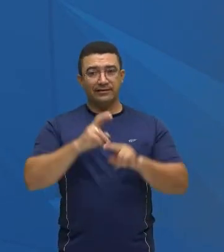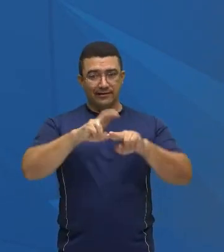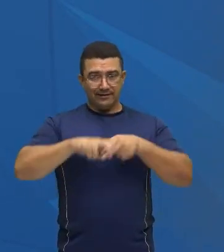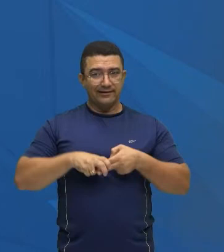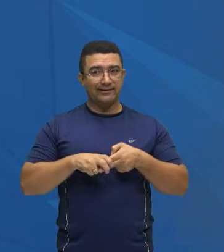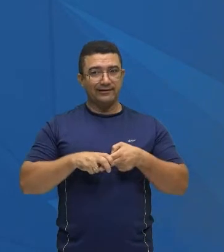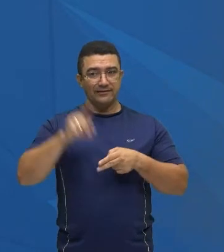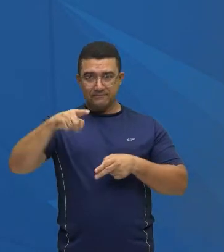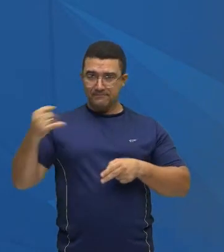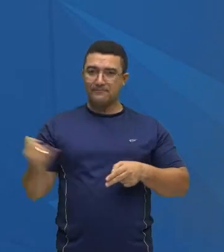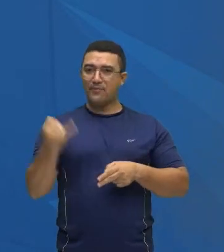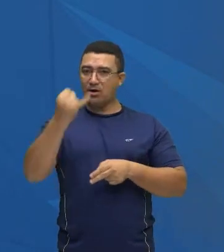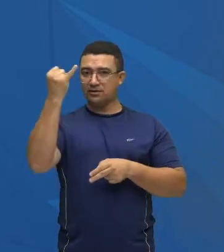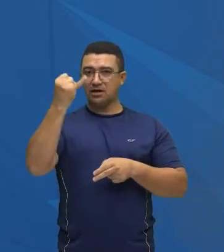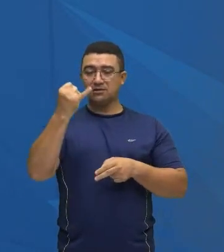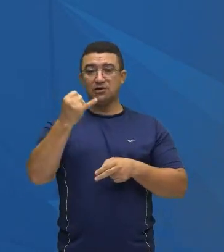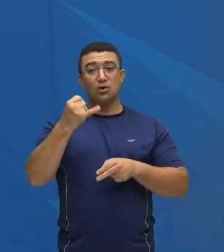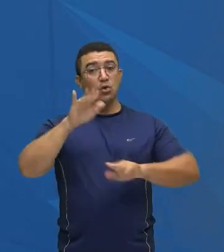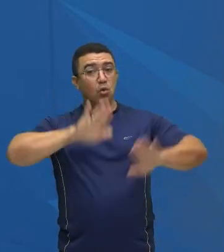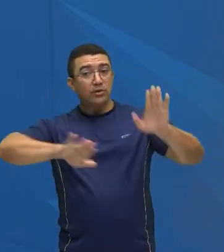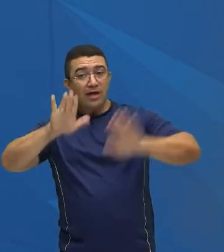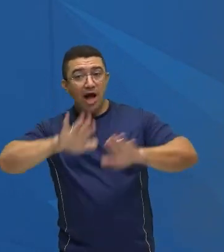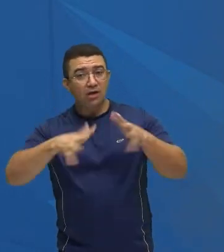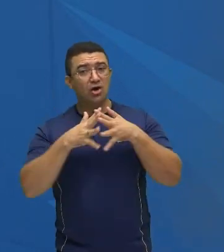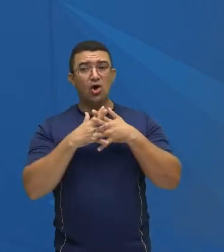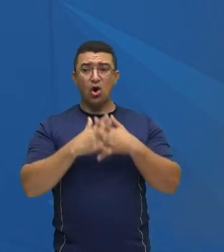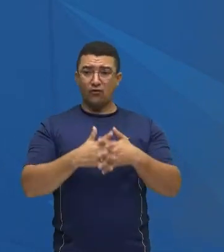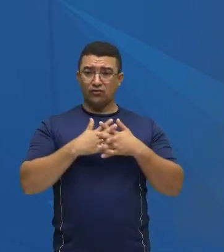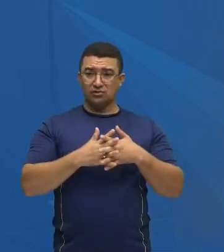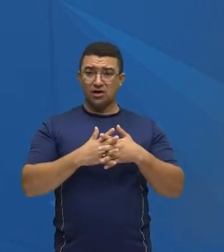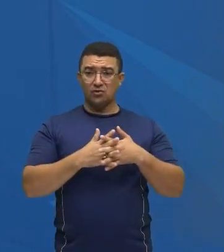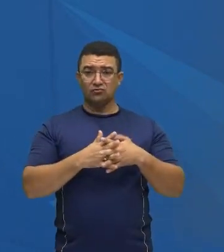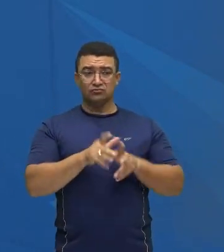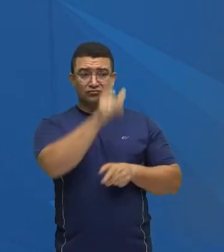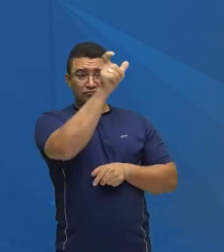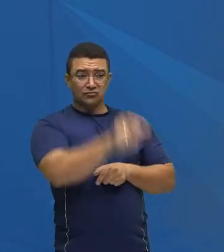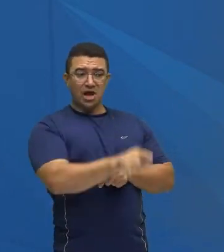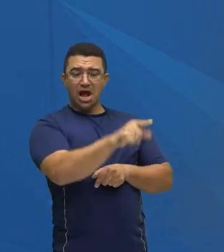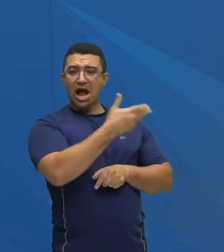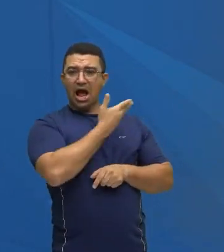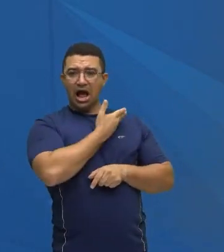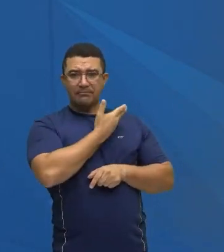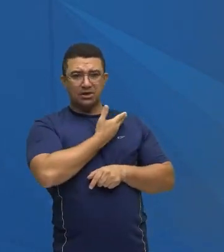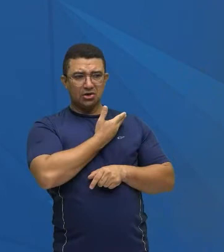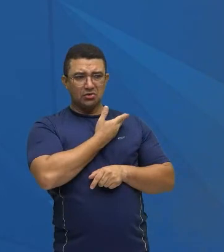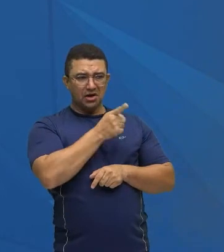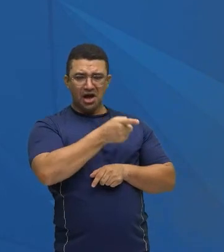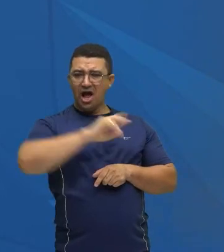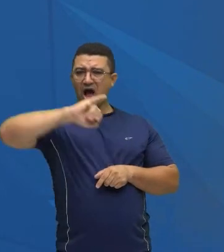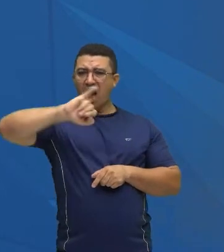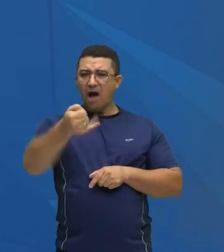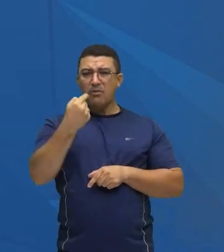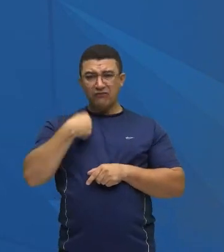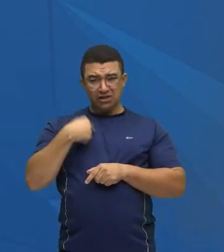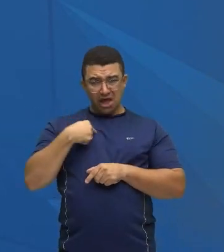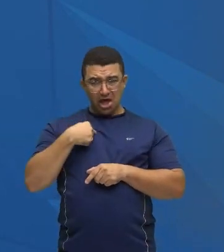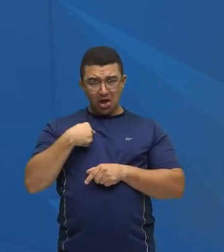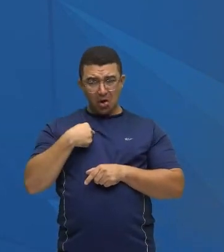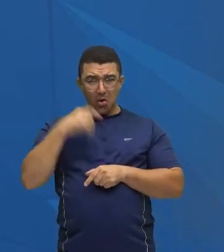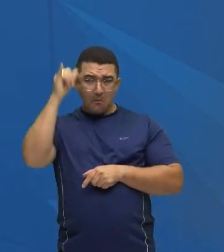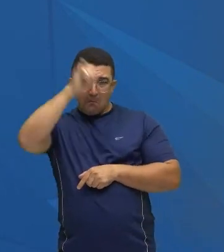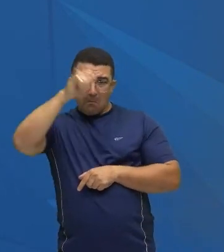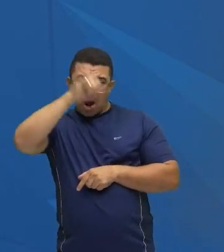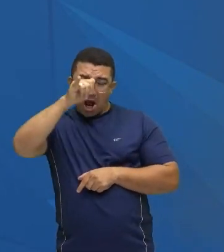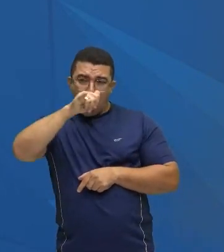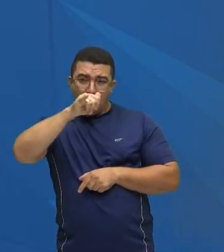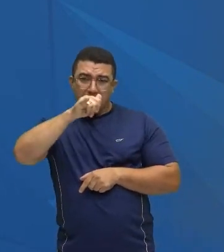importante que a gente também não confunda. Não é porque é um amigo que a gente vai abusar dessa amizade, abusar dessa